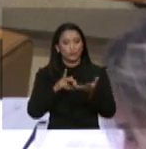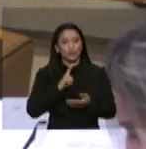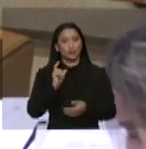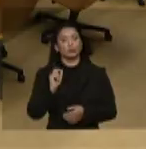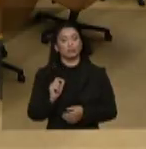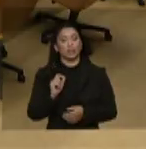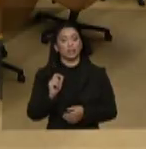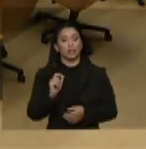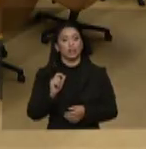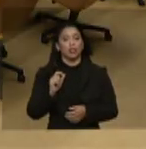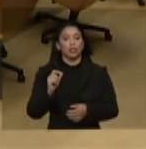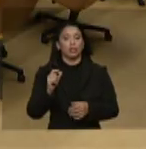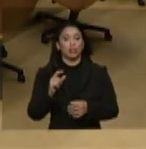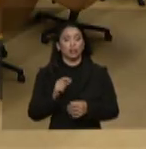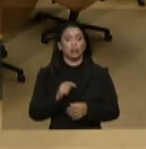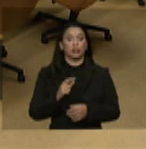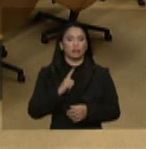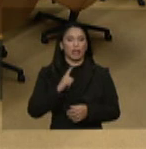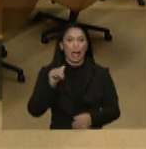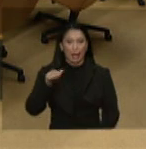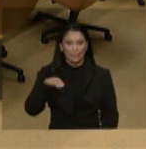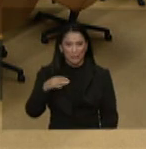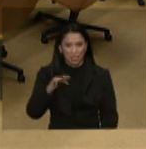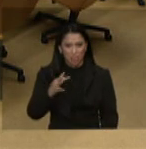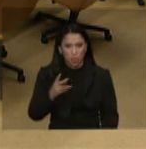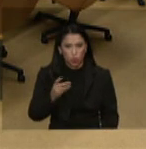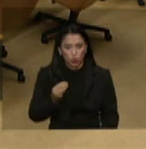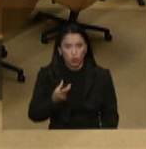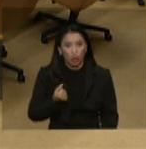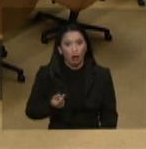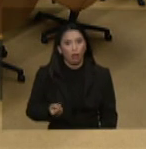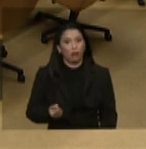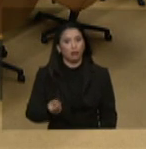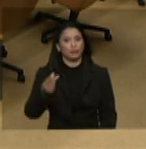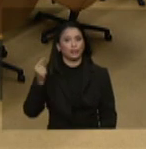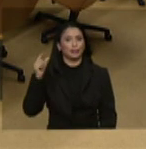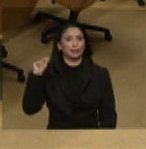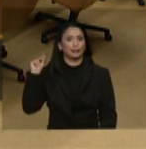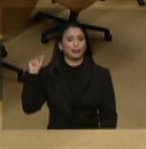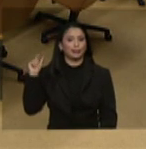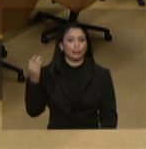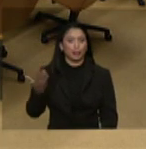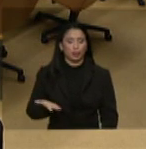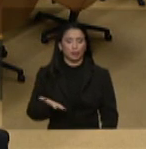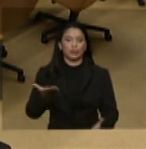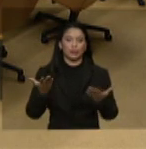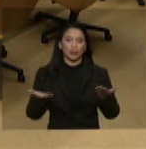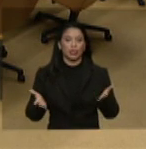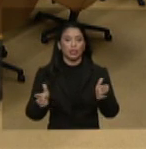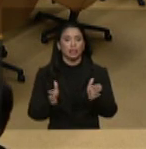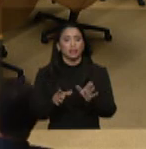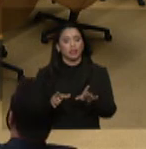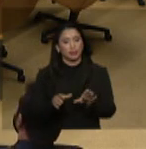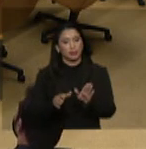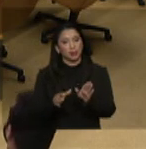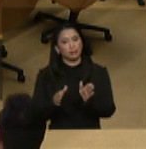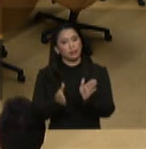do ambiente já ser utilizava o nosso contexto histórico mas também complementava a